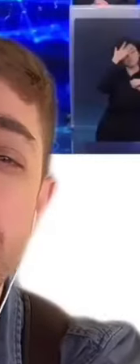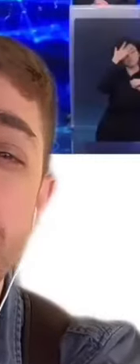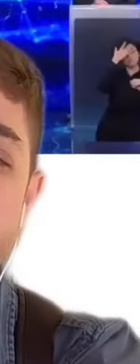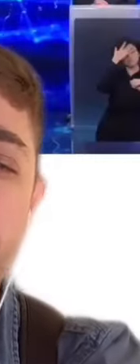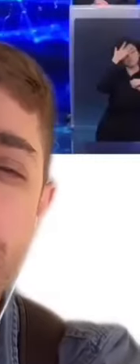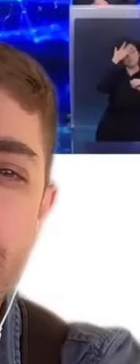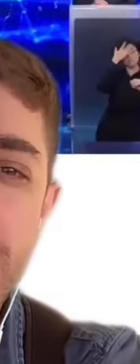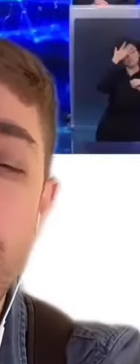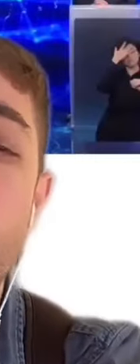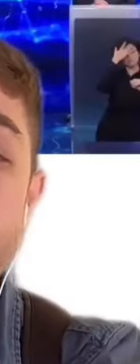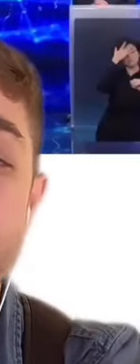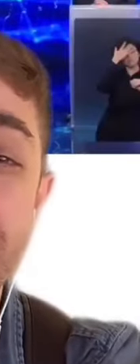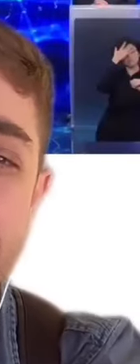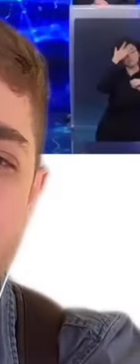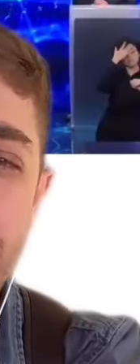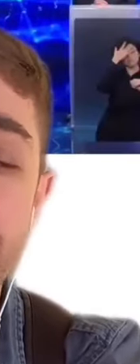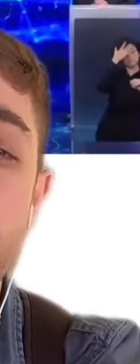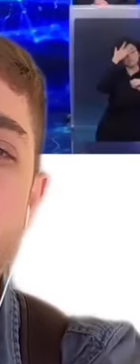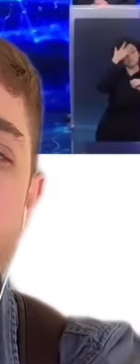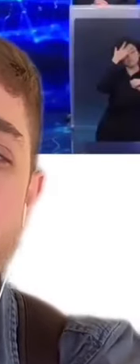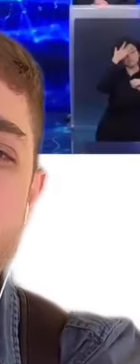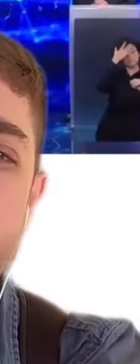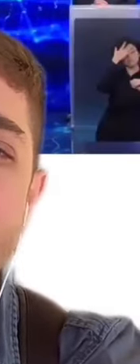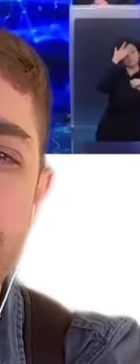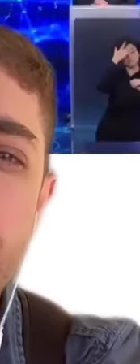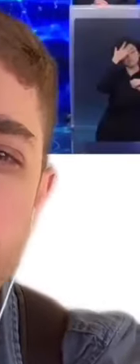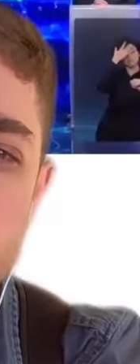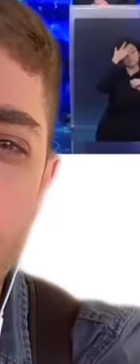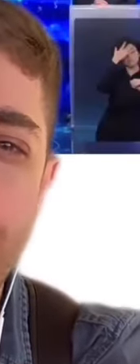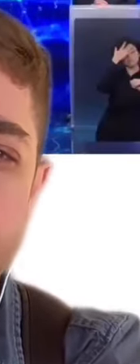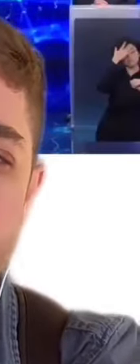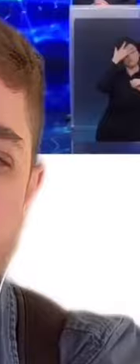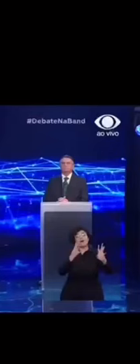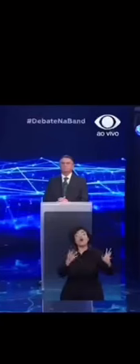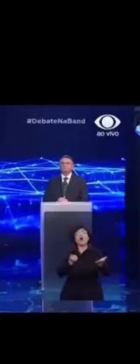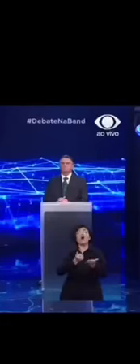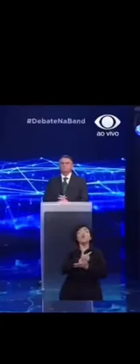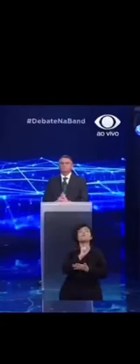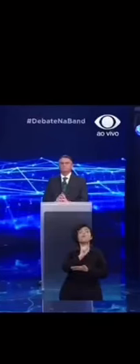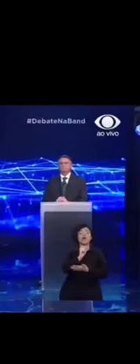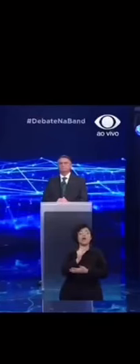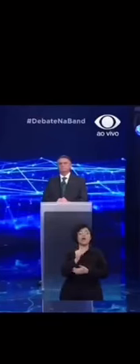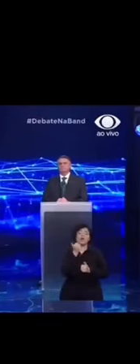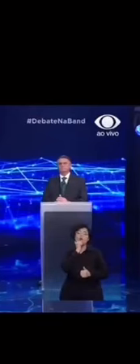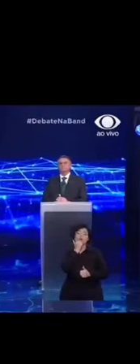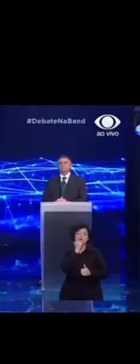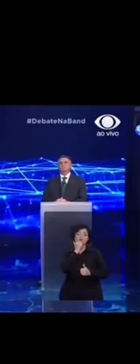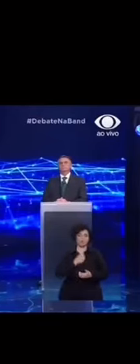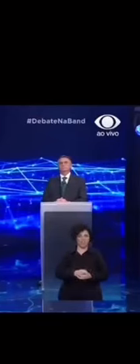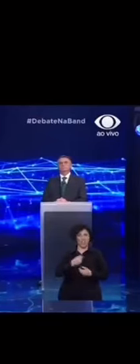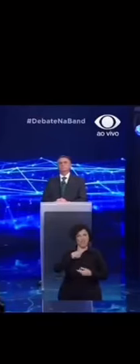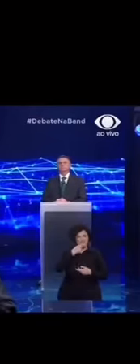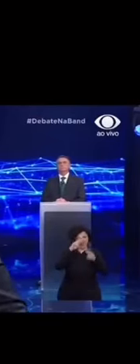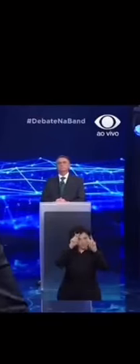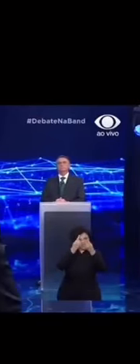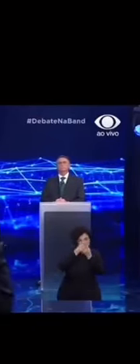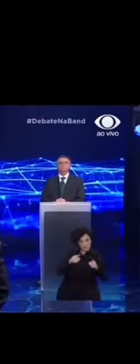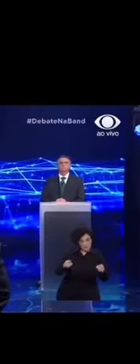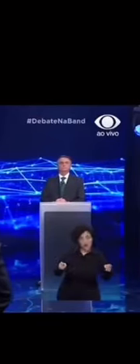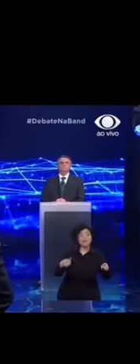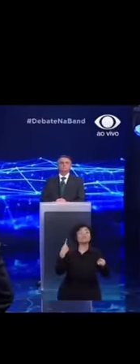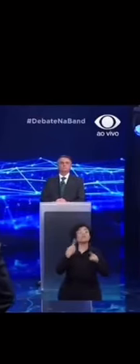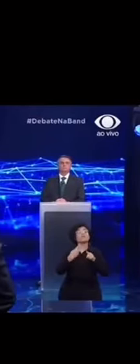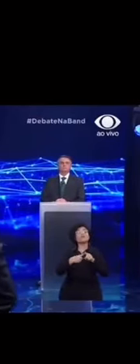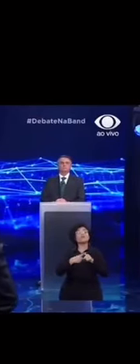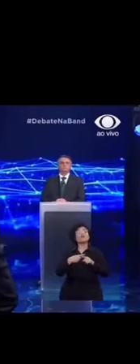Ontem à noite, no final do debate, o ex-presidiário ficou prometendo a volta do churrasco. Quando eu falo do churrasco é porque nós vamos